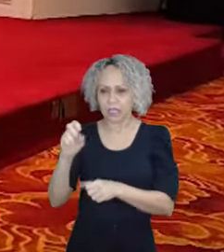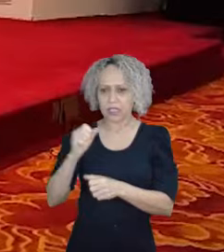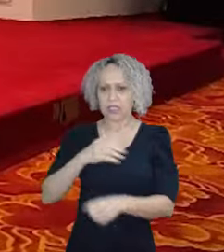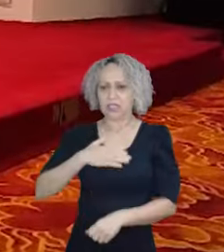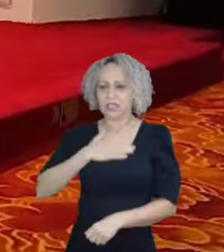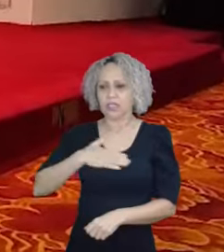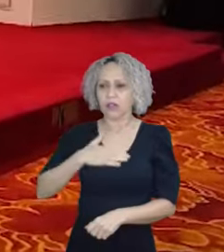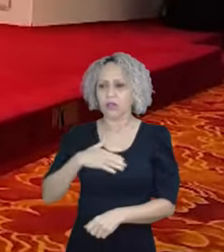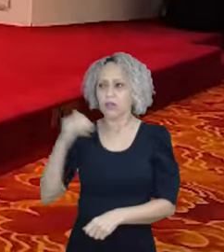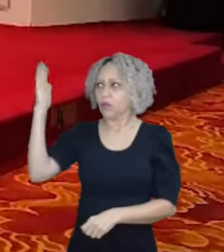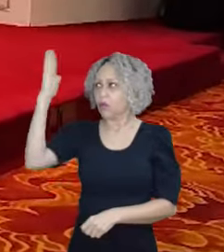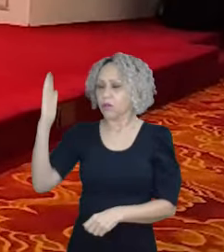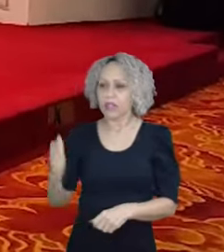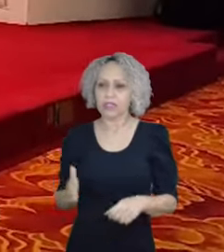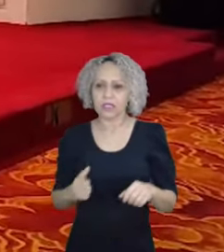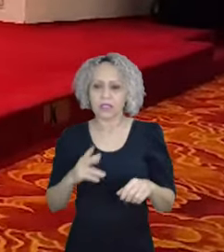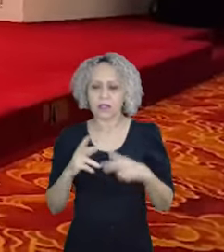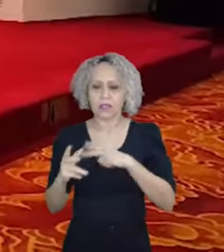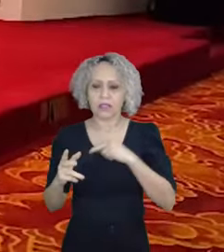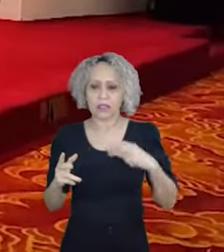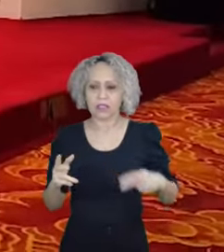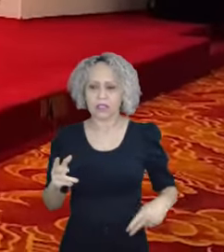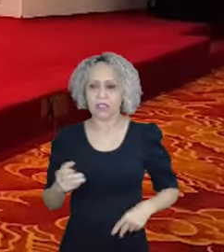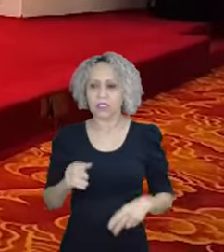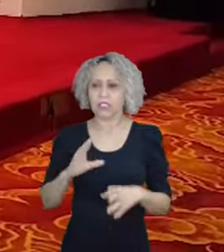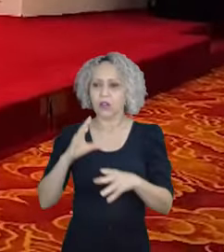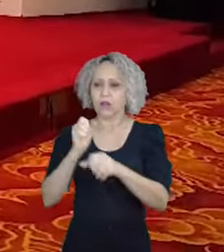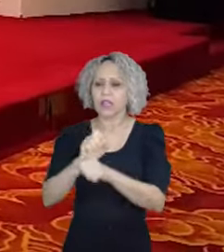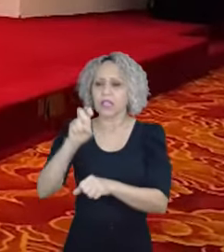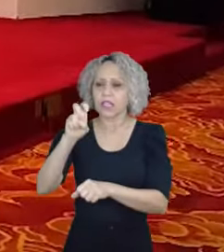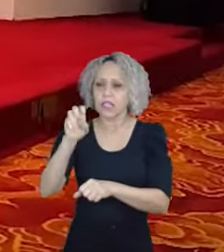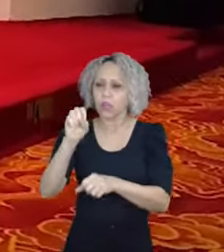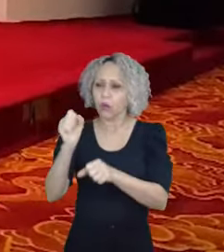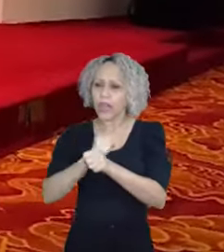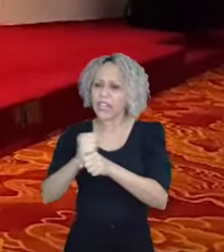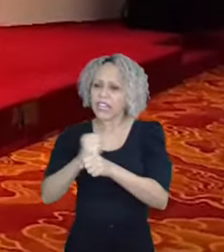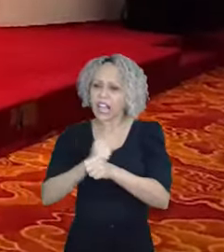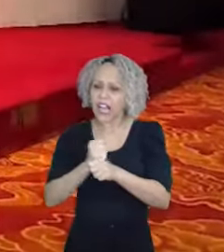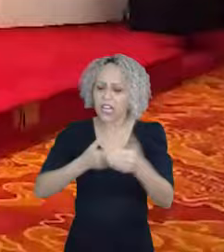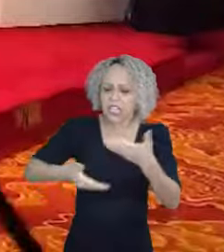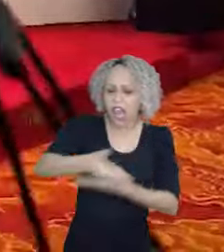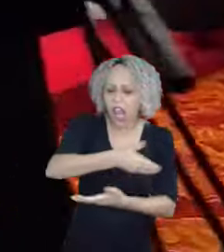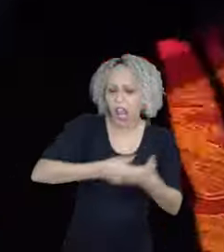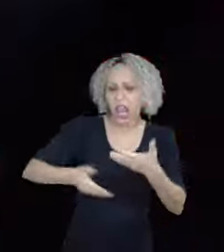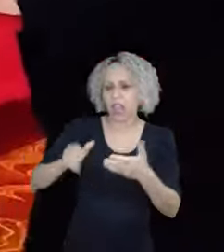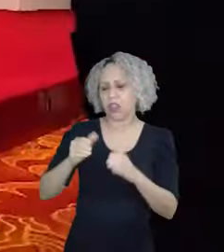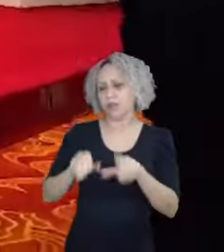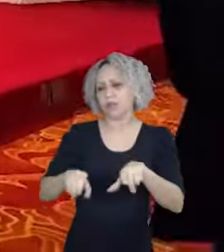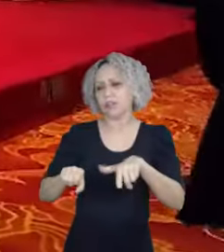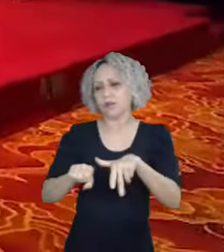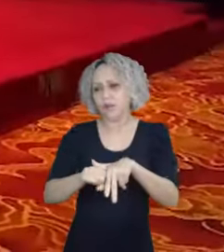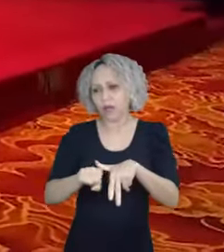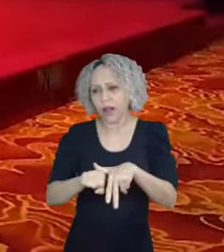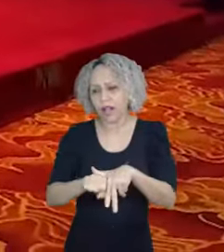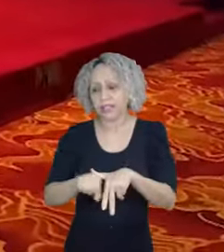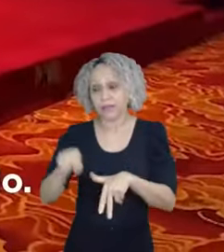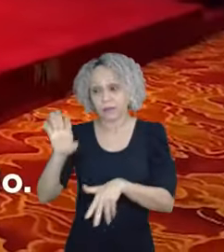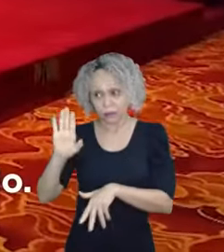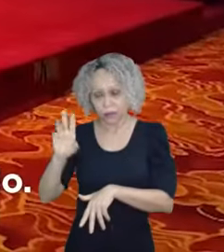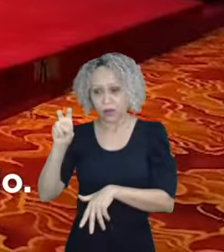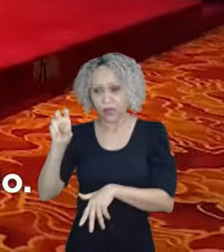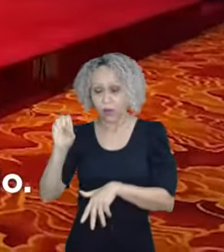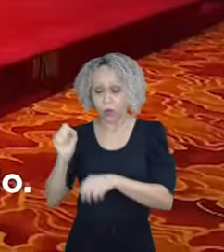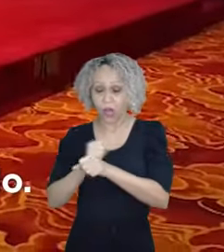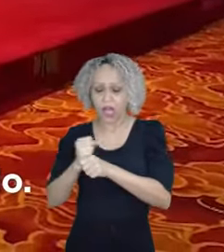completam 50 anos de relações diplomáticas. São 5 décadas de cooperação, intercâmbio e amizade